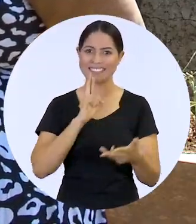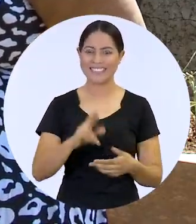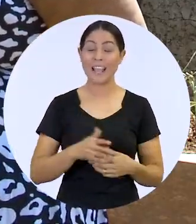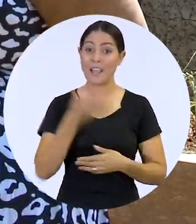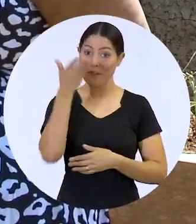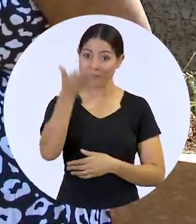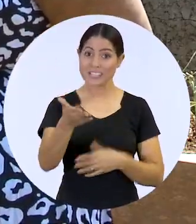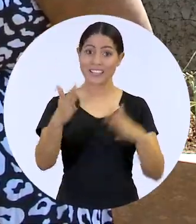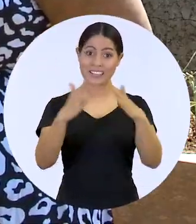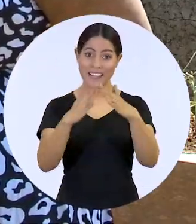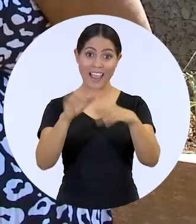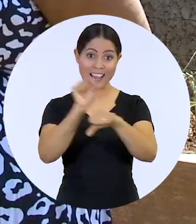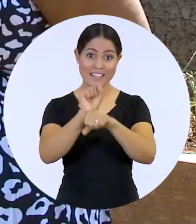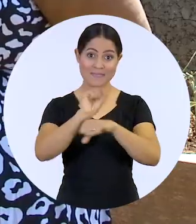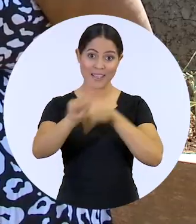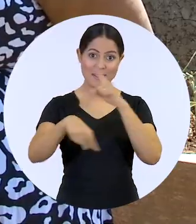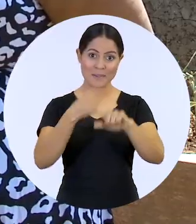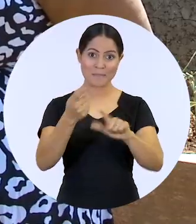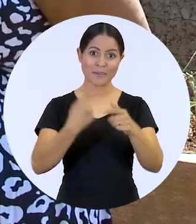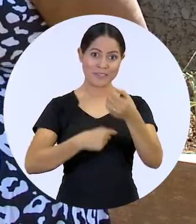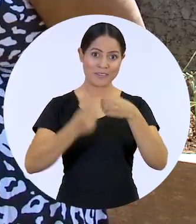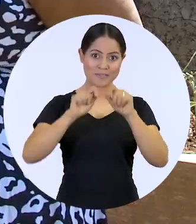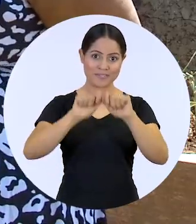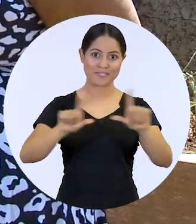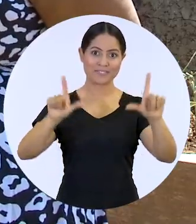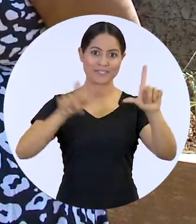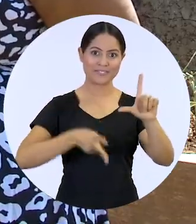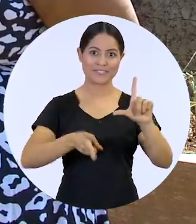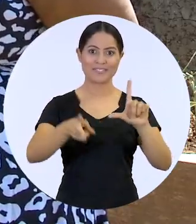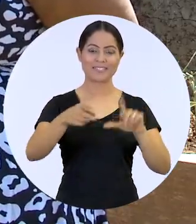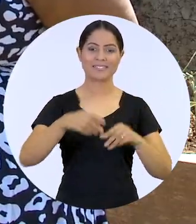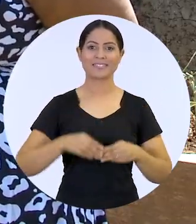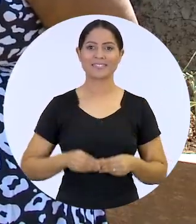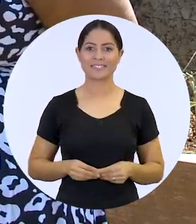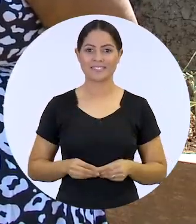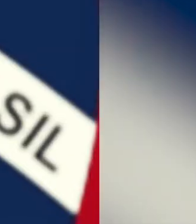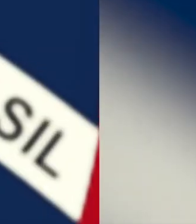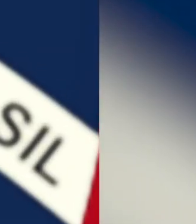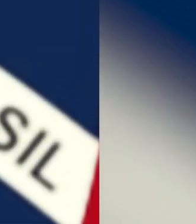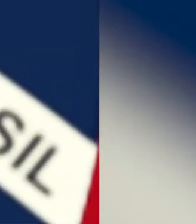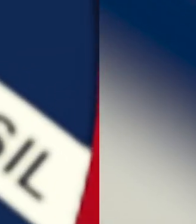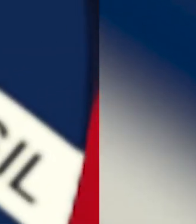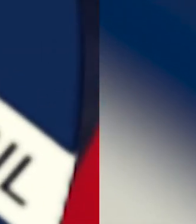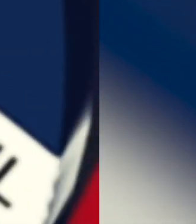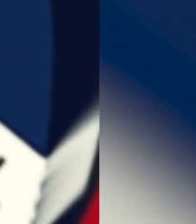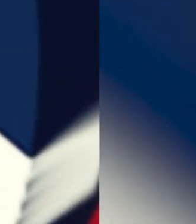Obrigada por tirar as dúvidas. E você que está em casa, não saia daí, daqui a pouquinho a gente volta.